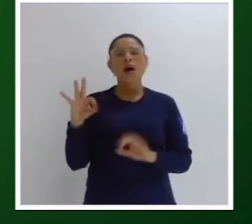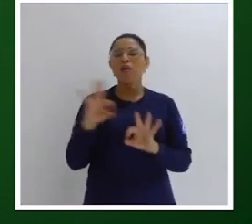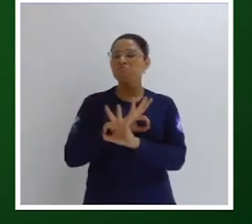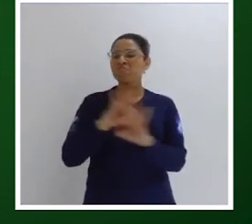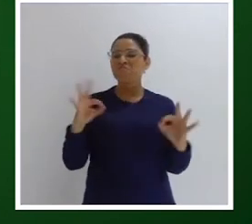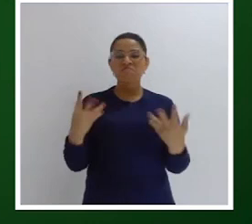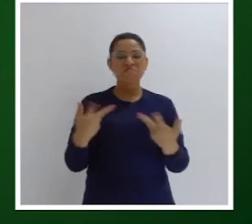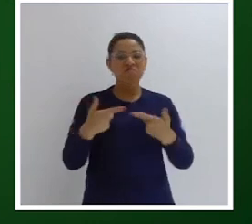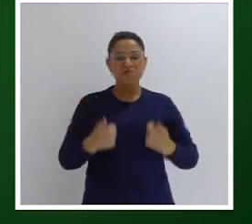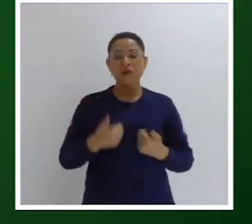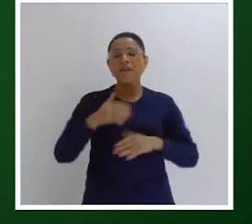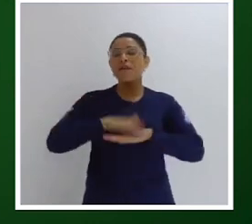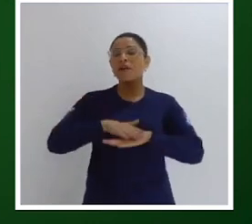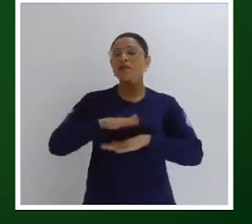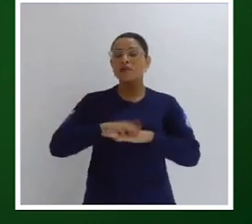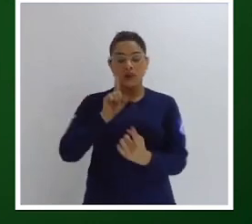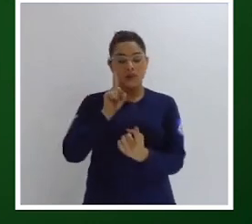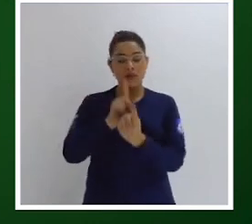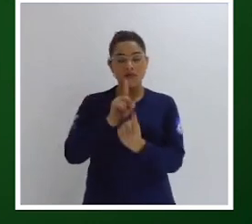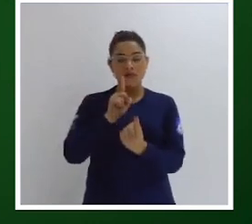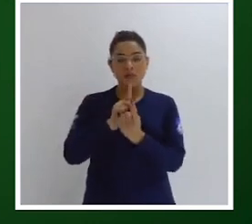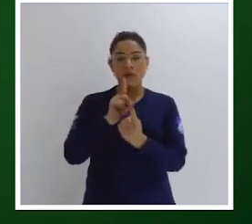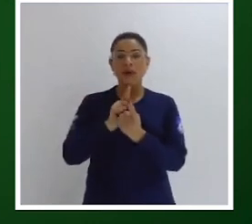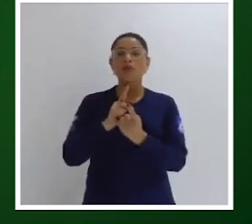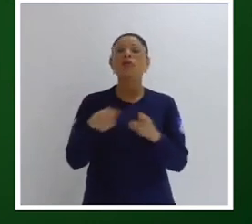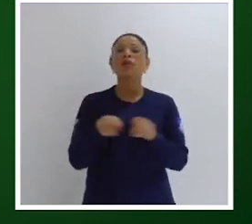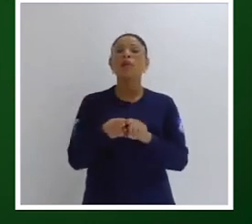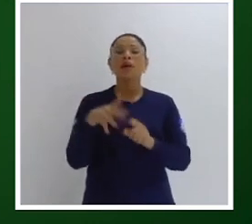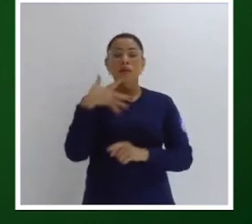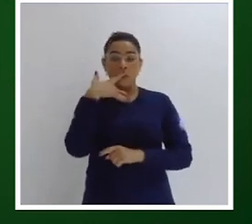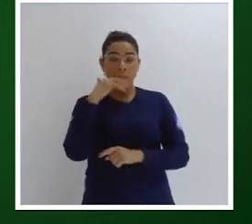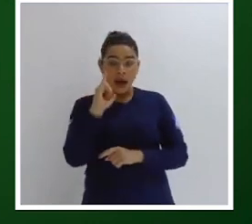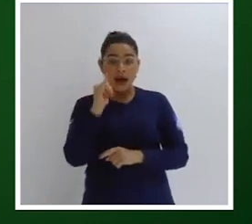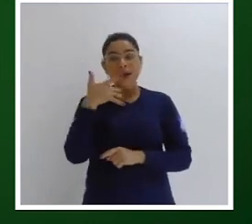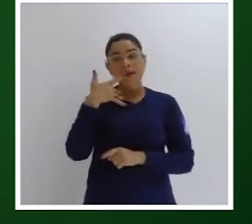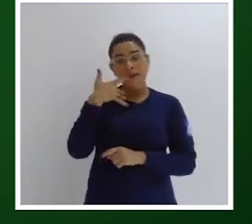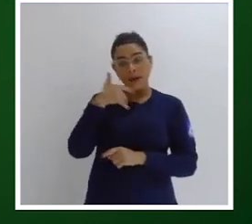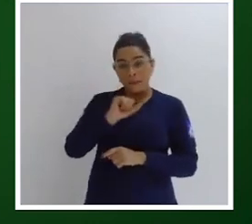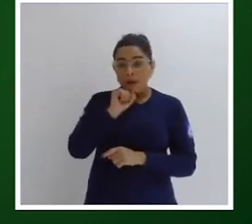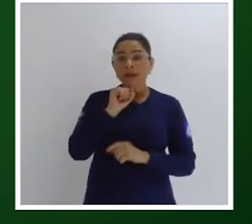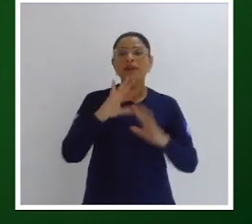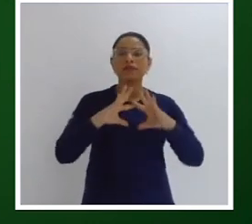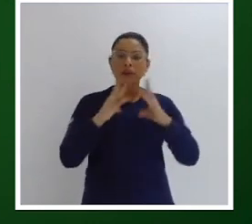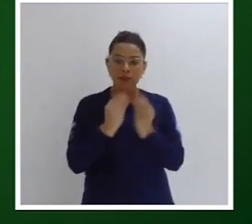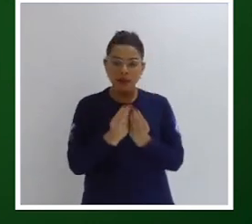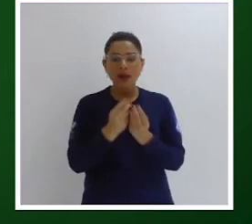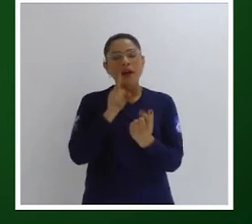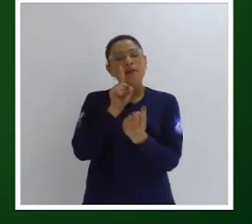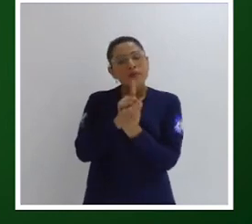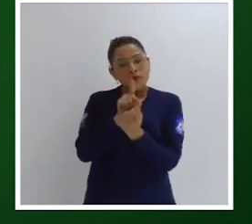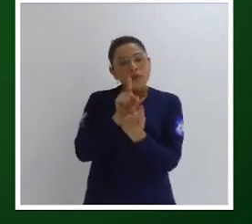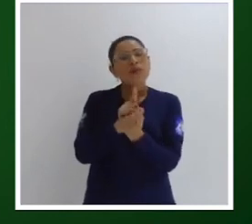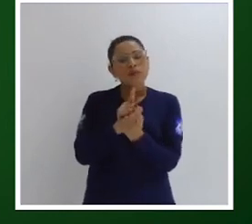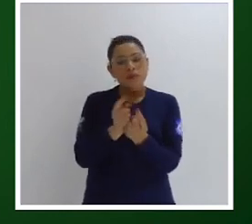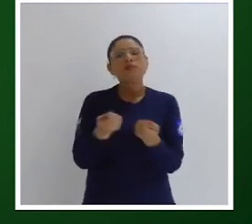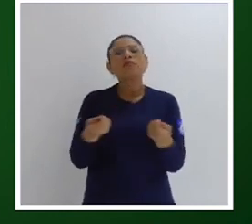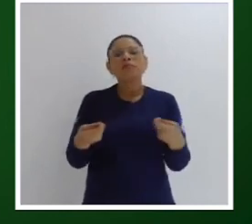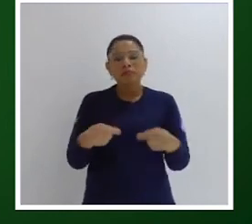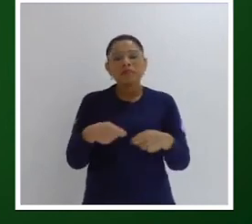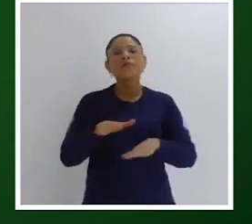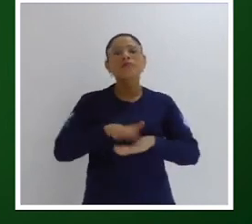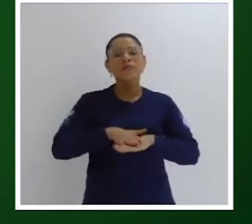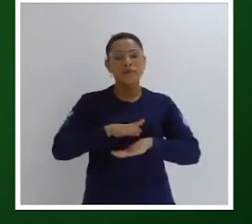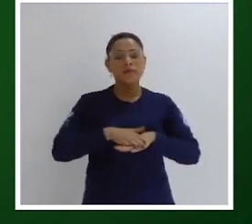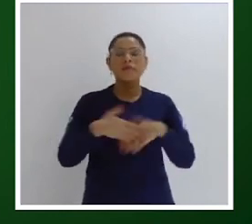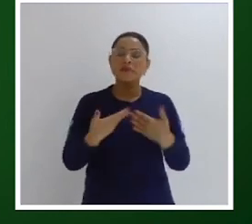eles faziam o atendimento do pai também Então dependendo ele fazer o atendimento da família e